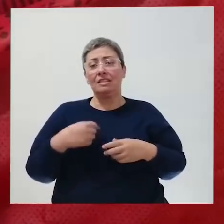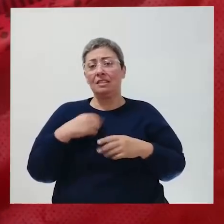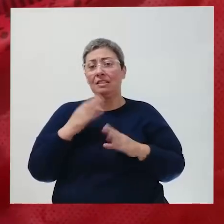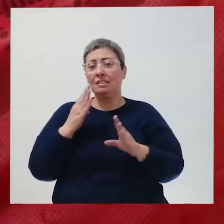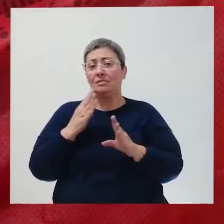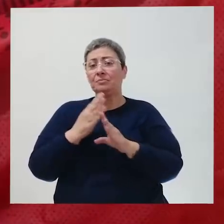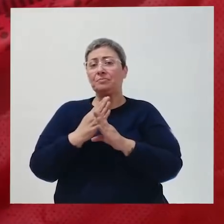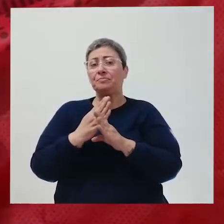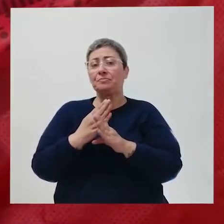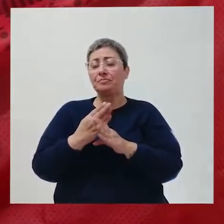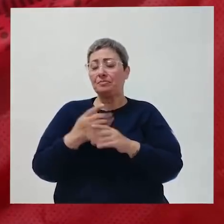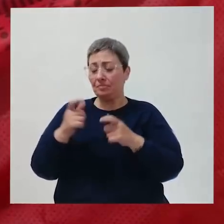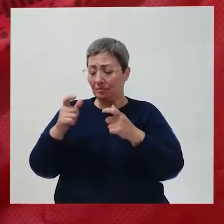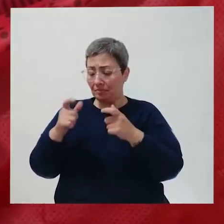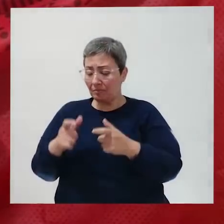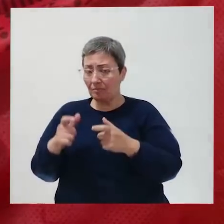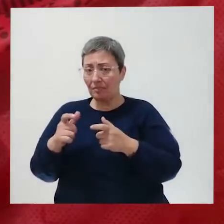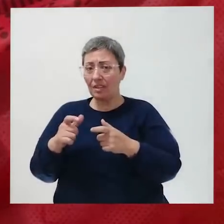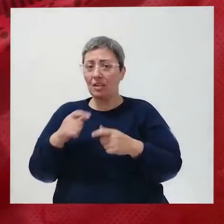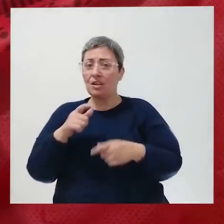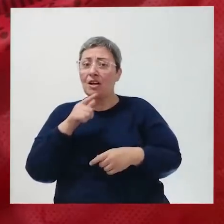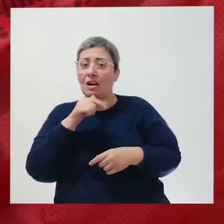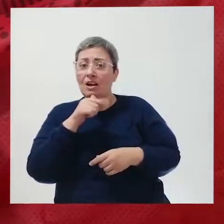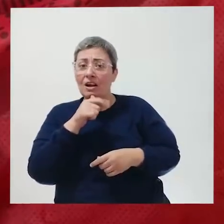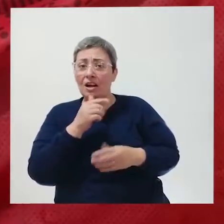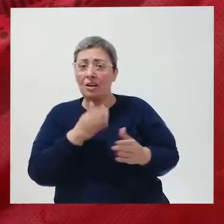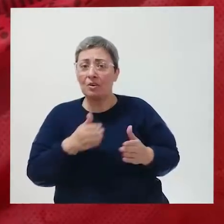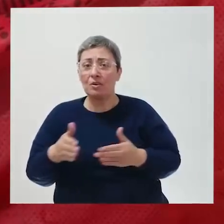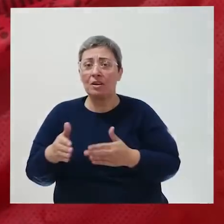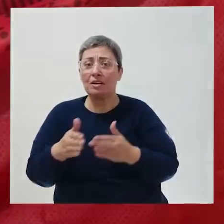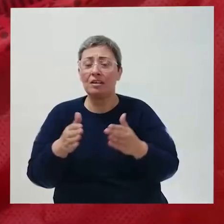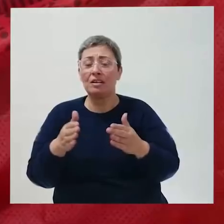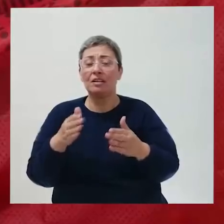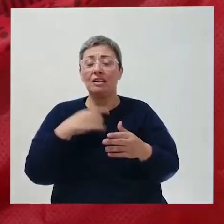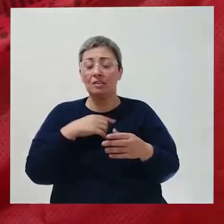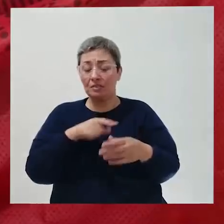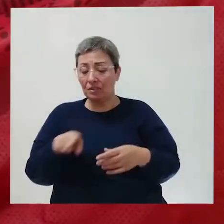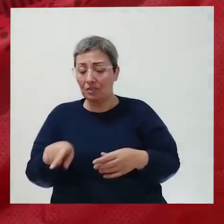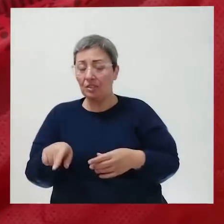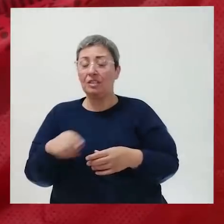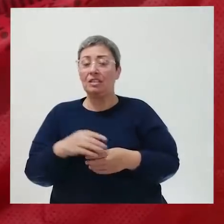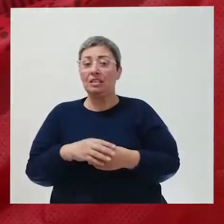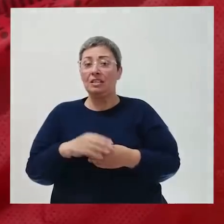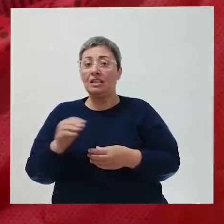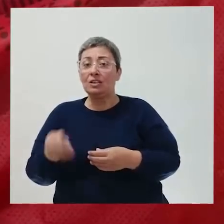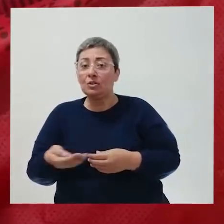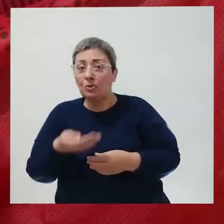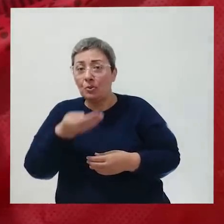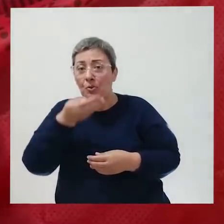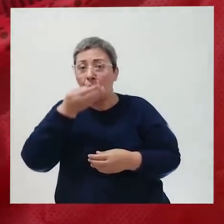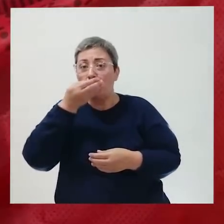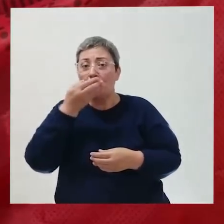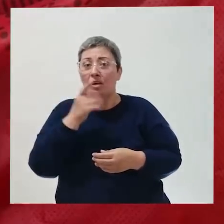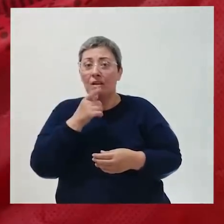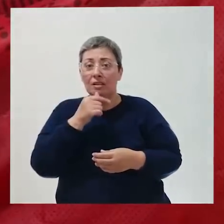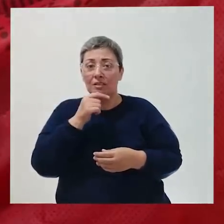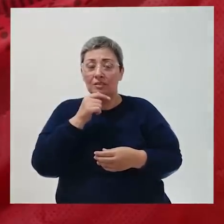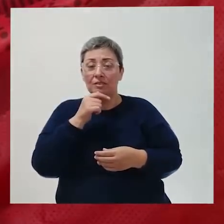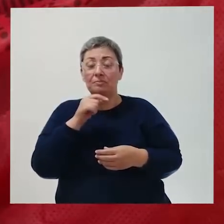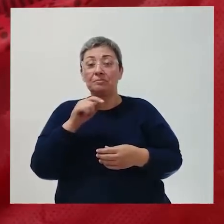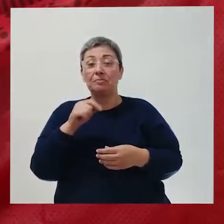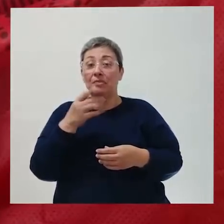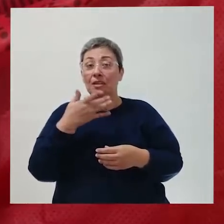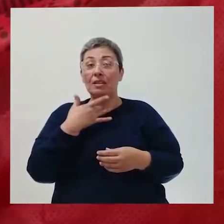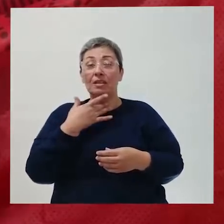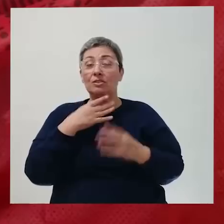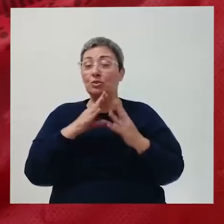encontrou ali um pequeno riacho. Foi até ele e tomou daquela água,